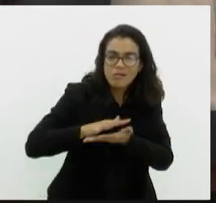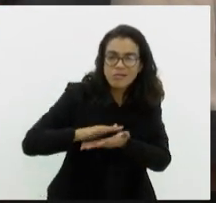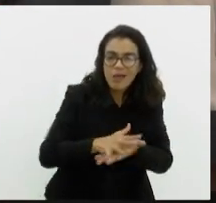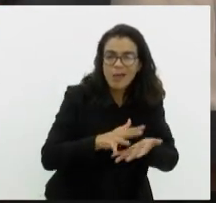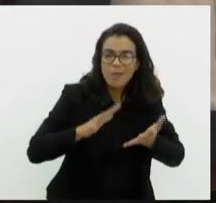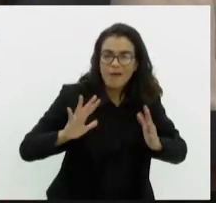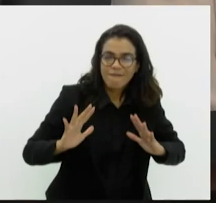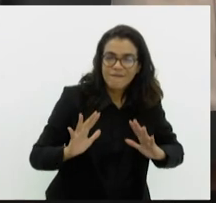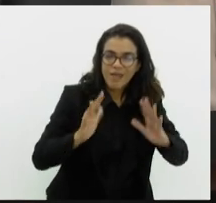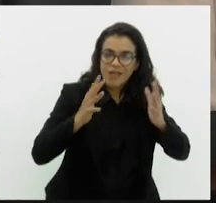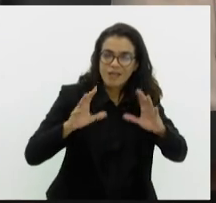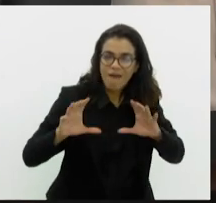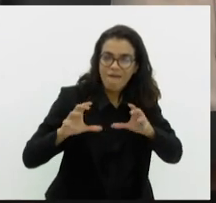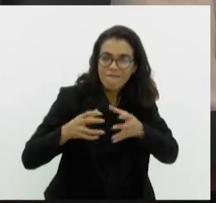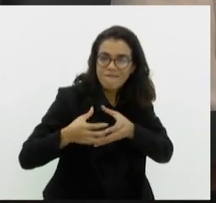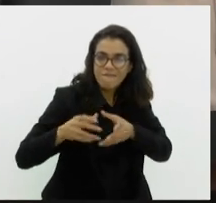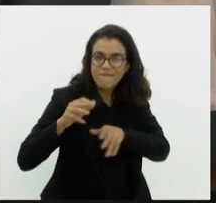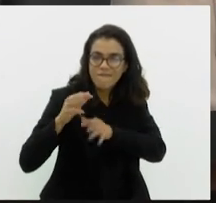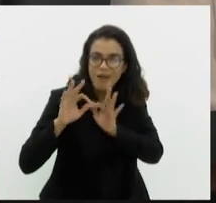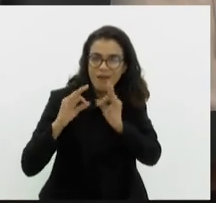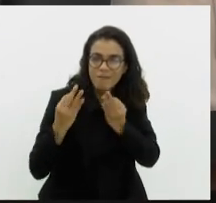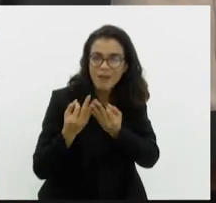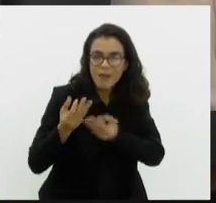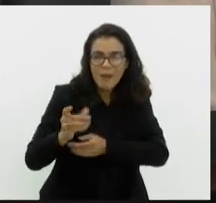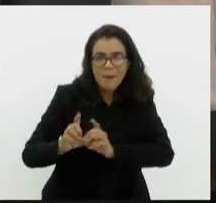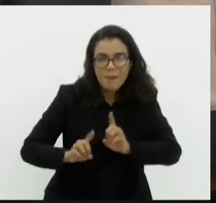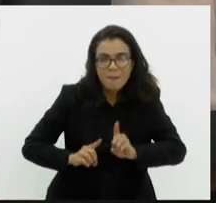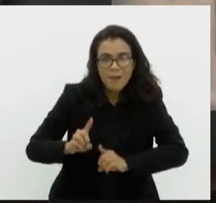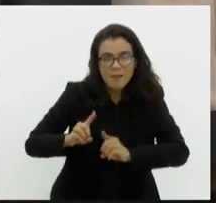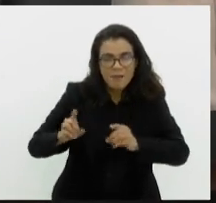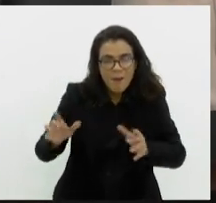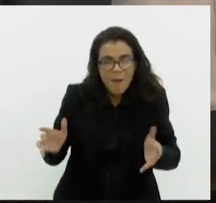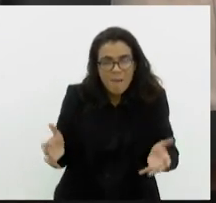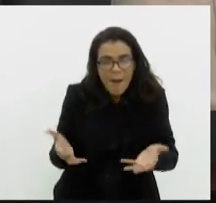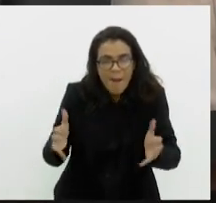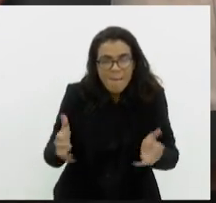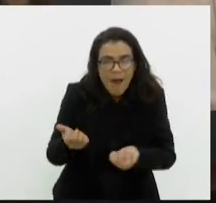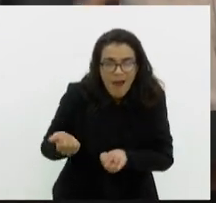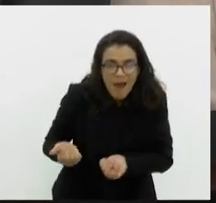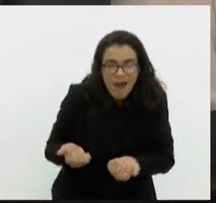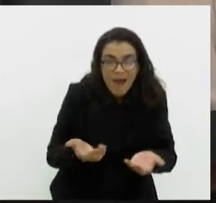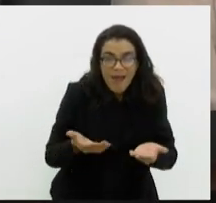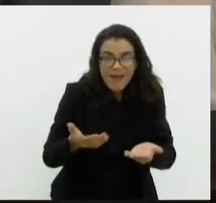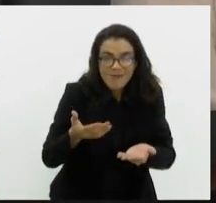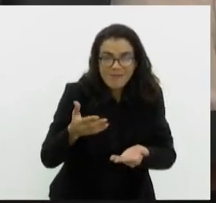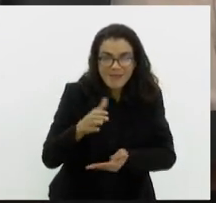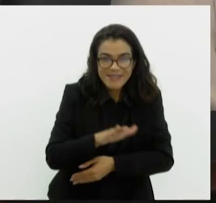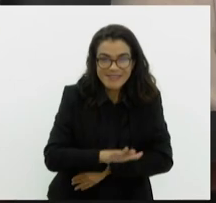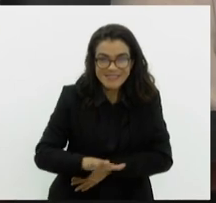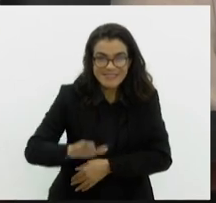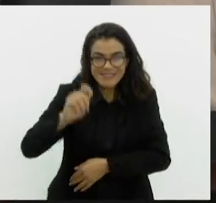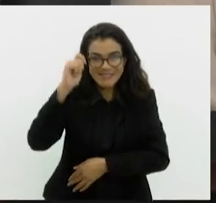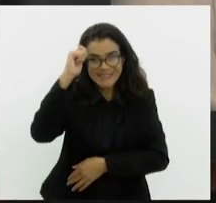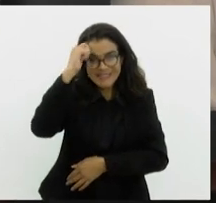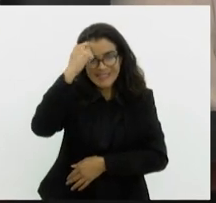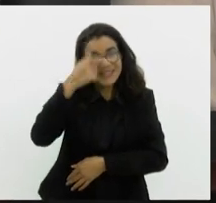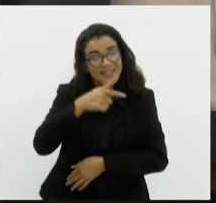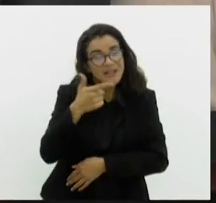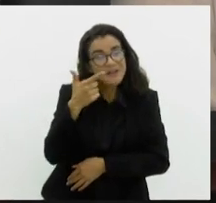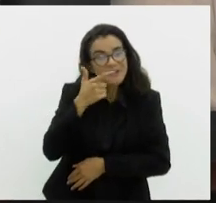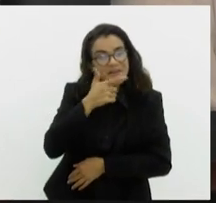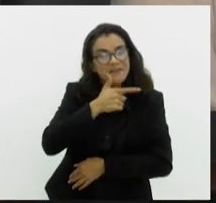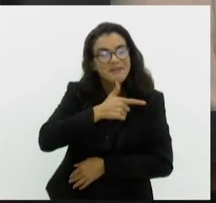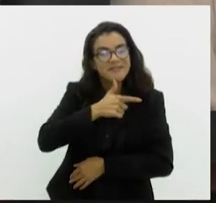festa, com família perto, com os primos, com tudo aquilo que a gente quer oferecer para as nossas crianças pretas, ela foi, ela